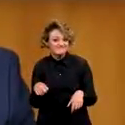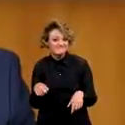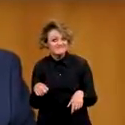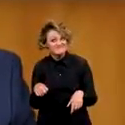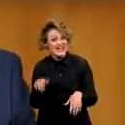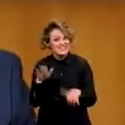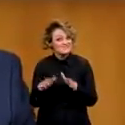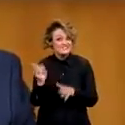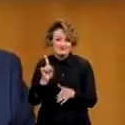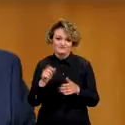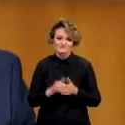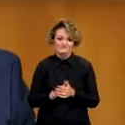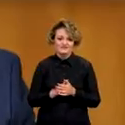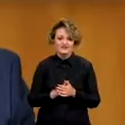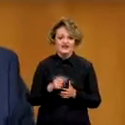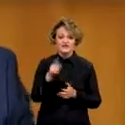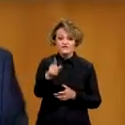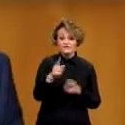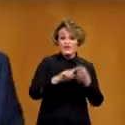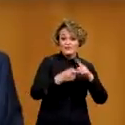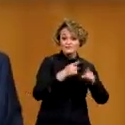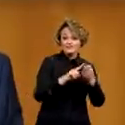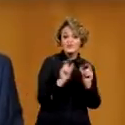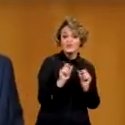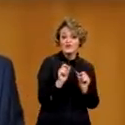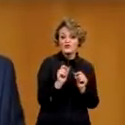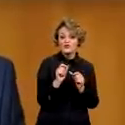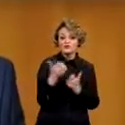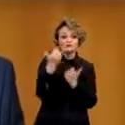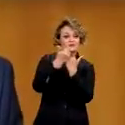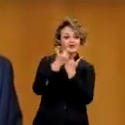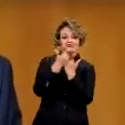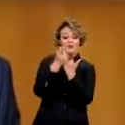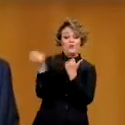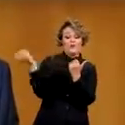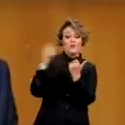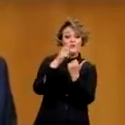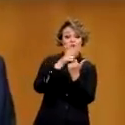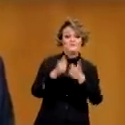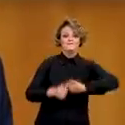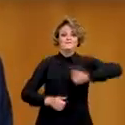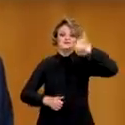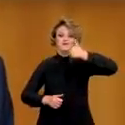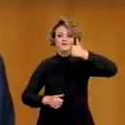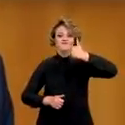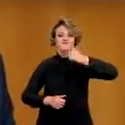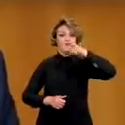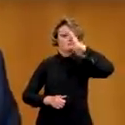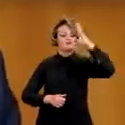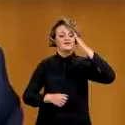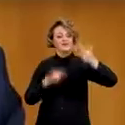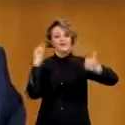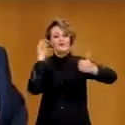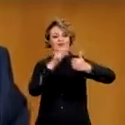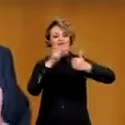negocia com suplente, você negocia com quem foi eleito, você negocia com quem tem mandato